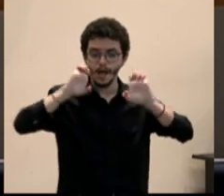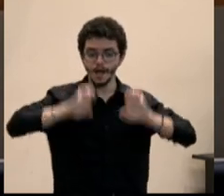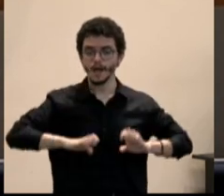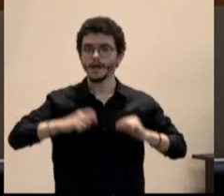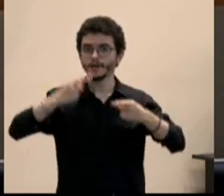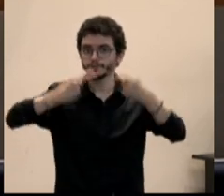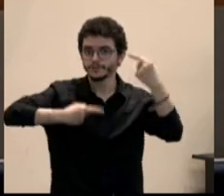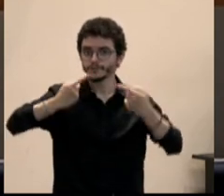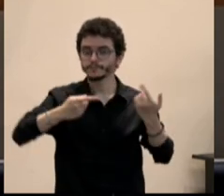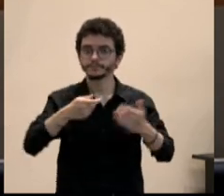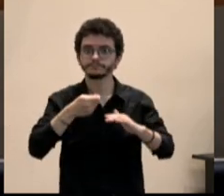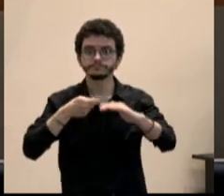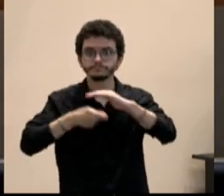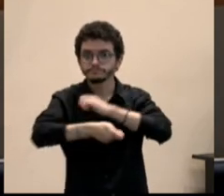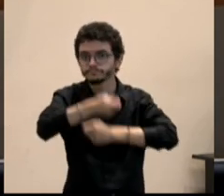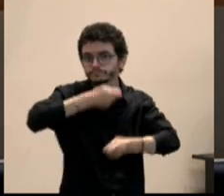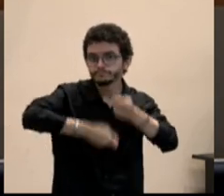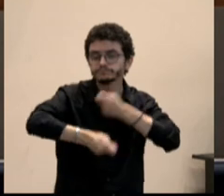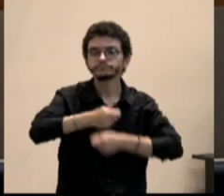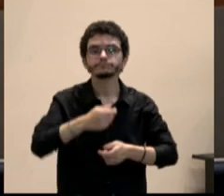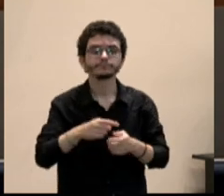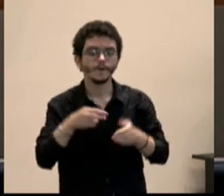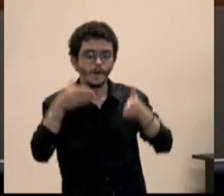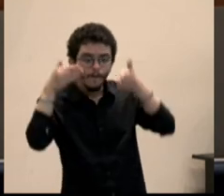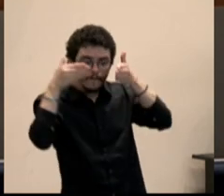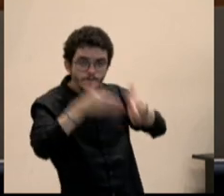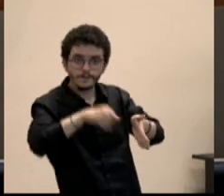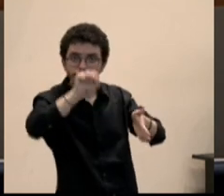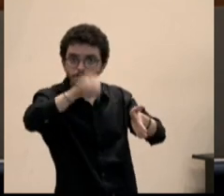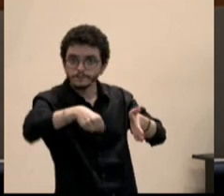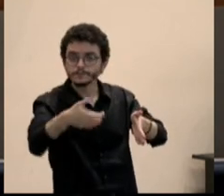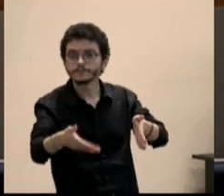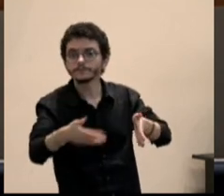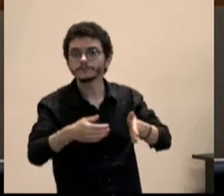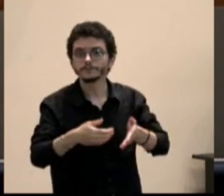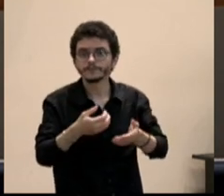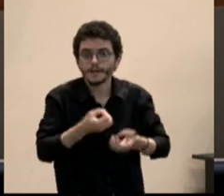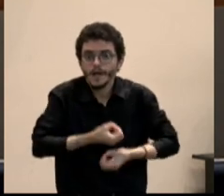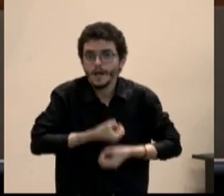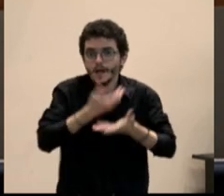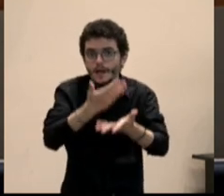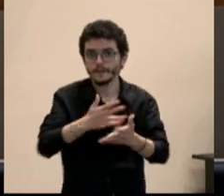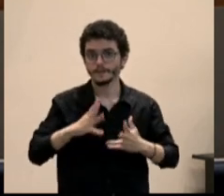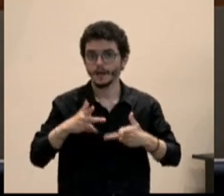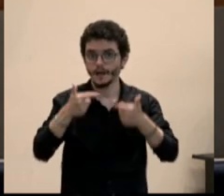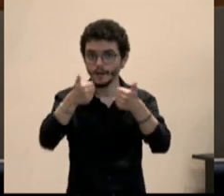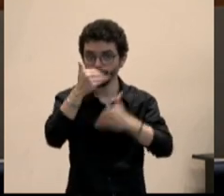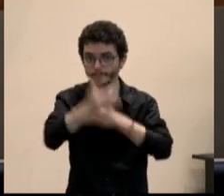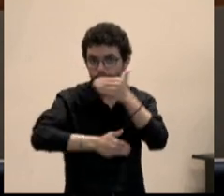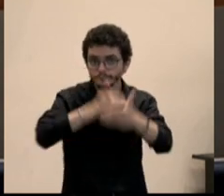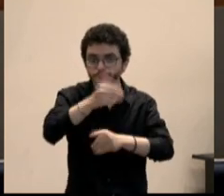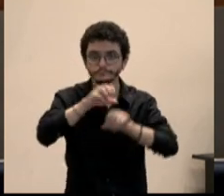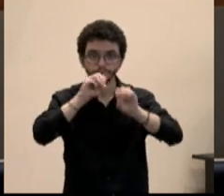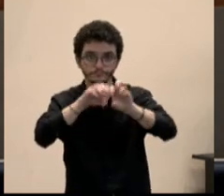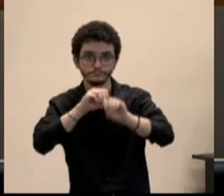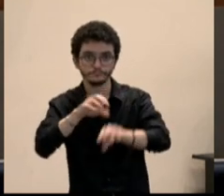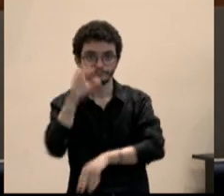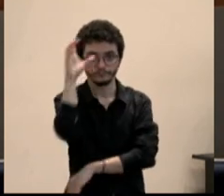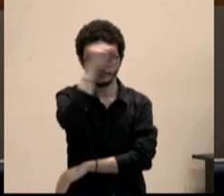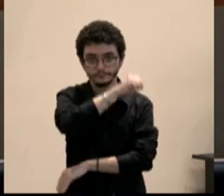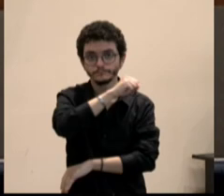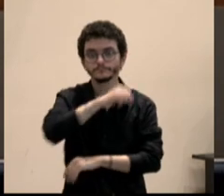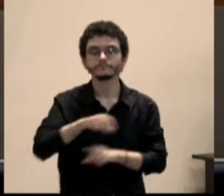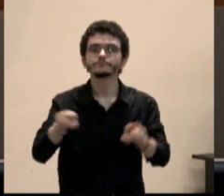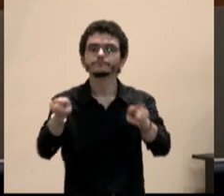ético-políticas, econômicas, que visa, sim, proporcionar a melhoria do processo ensino-aprendizagem,